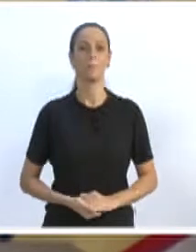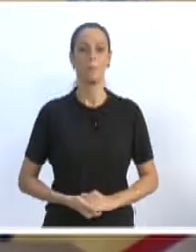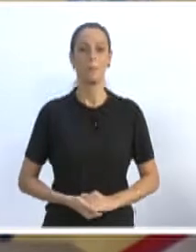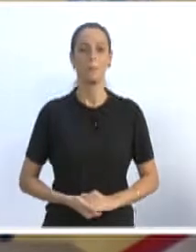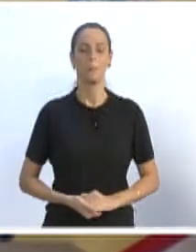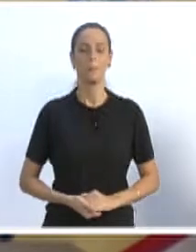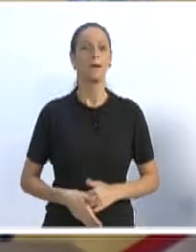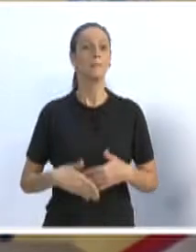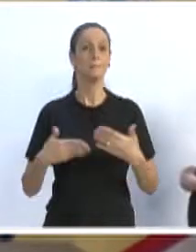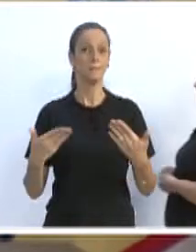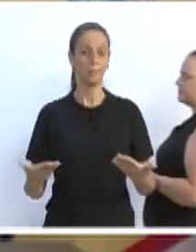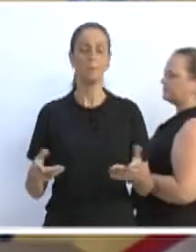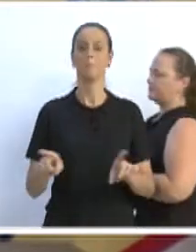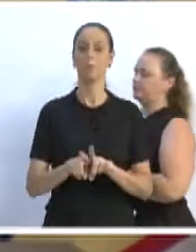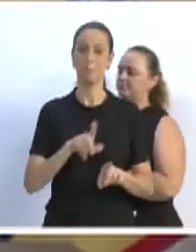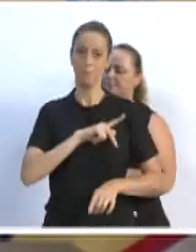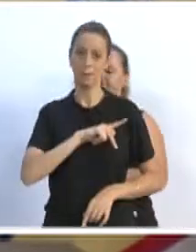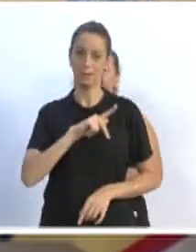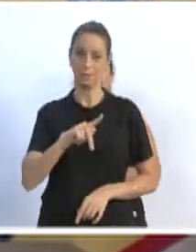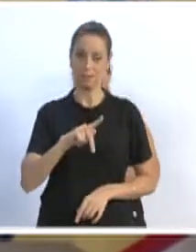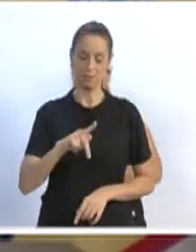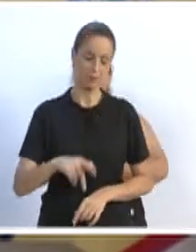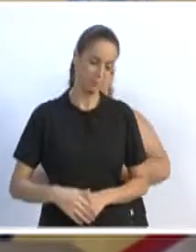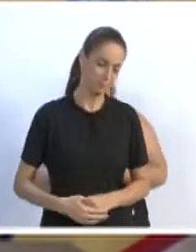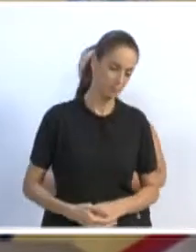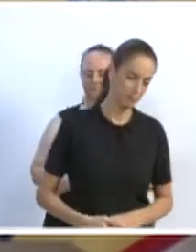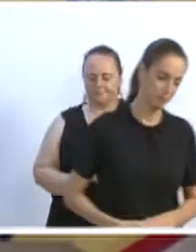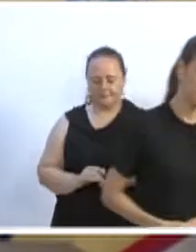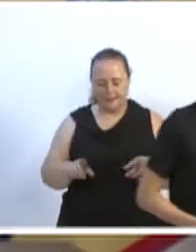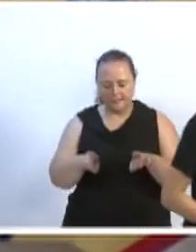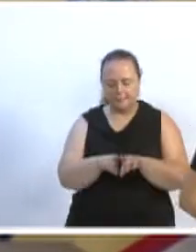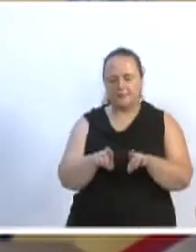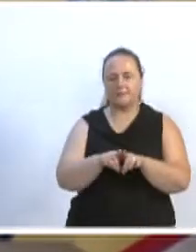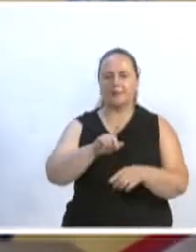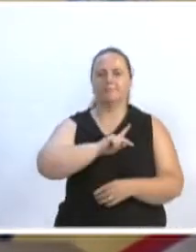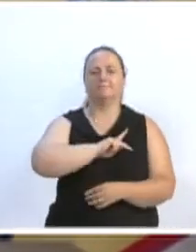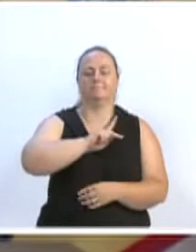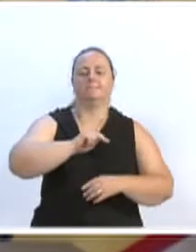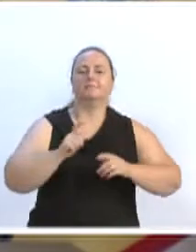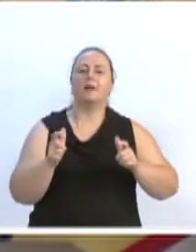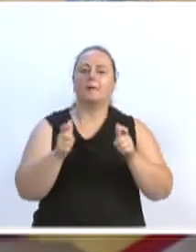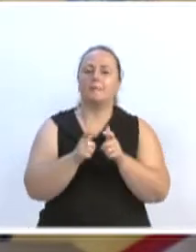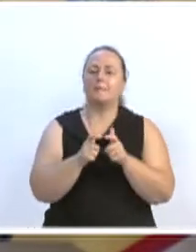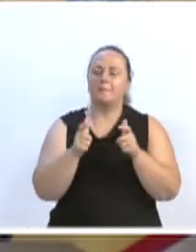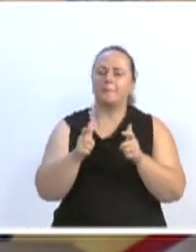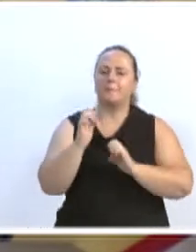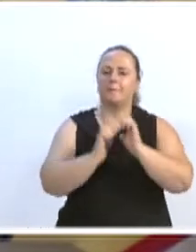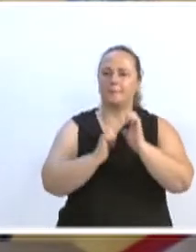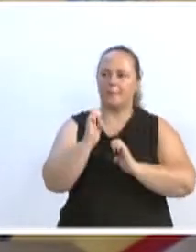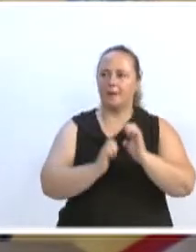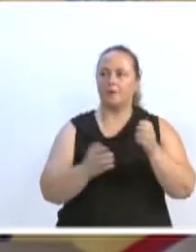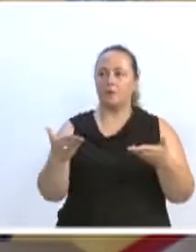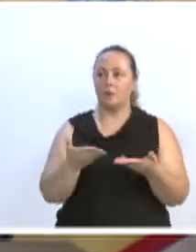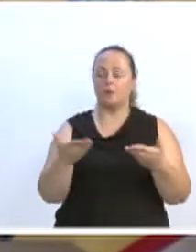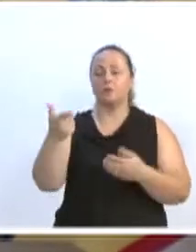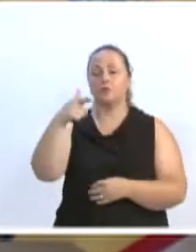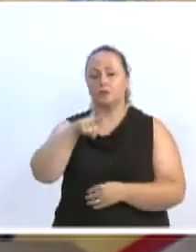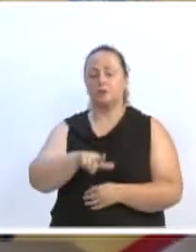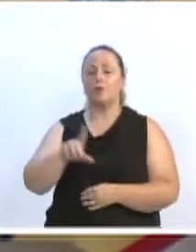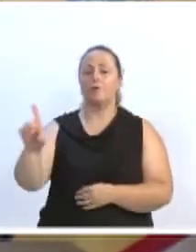na condição de presidente da frente parlamentar da micro e pequena empresa hoje novamente a presença no gabinete do cidadão